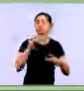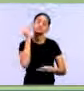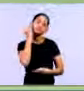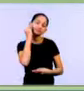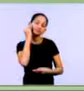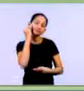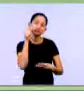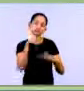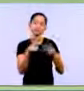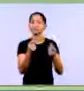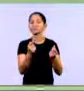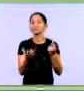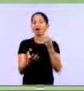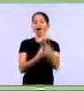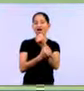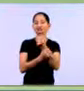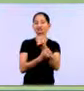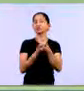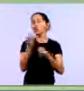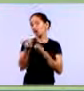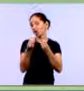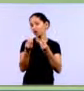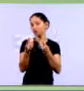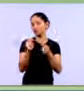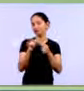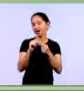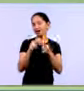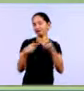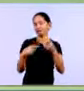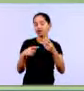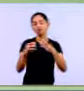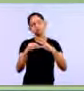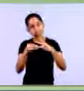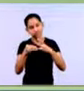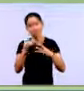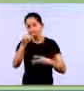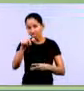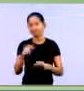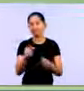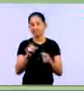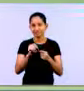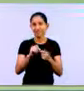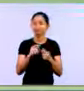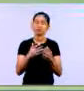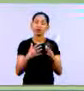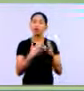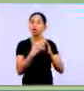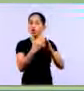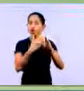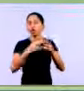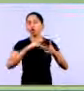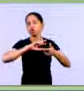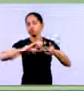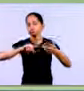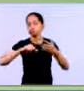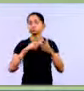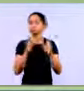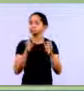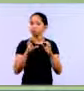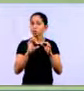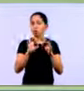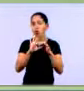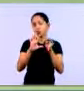que garantir. Para garantir, ele faz um depósito, ele penhora os bens ou ele oferece